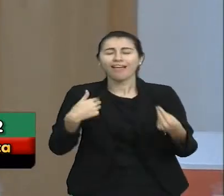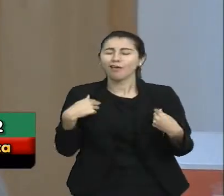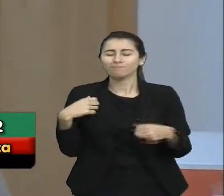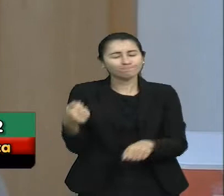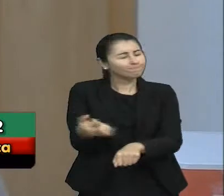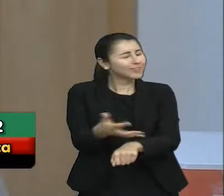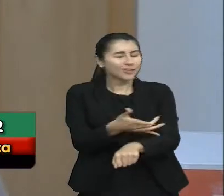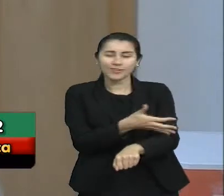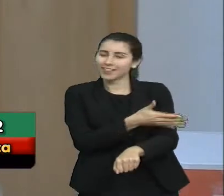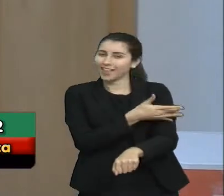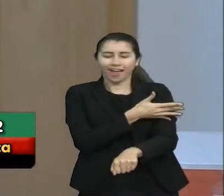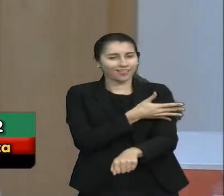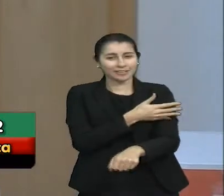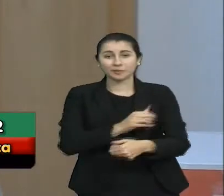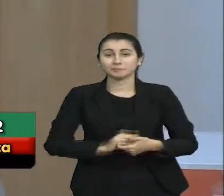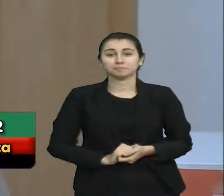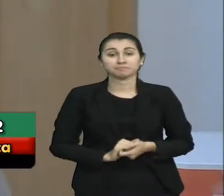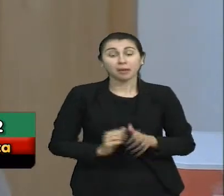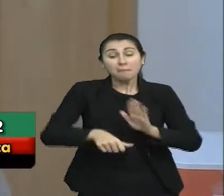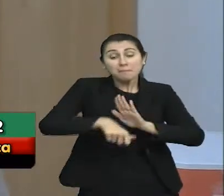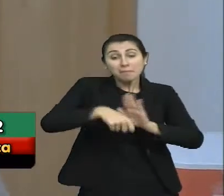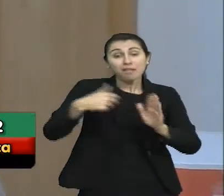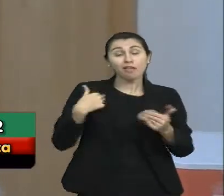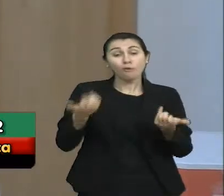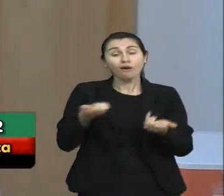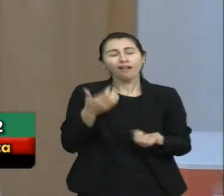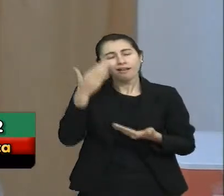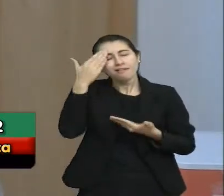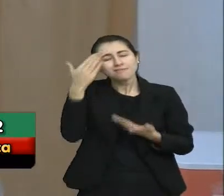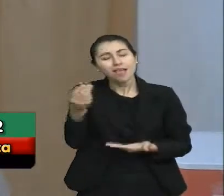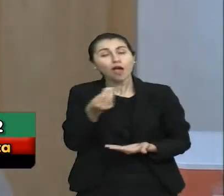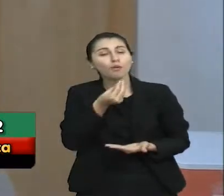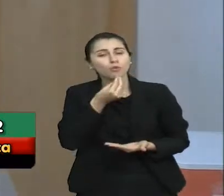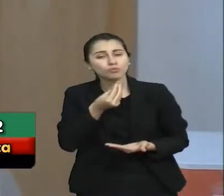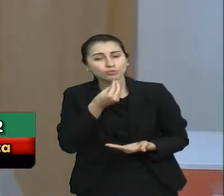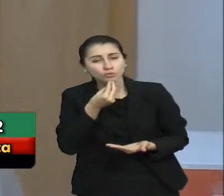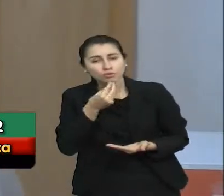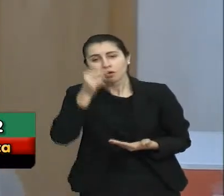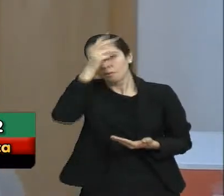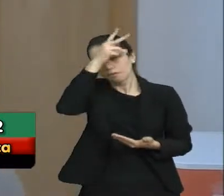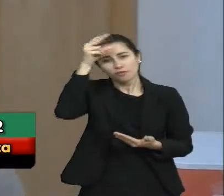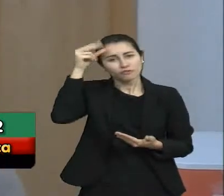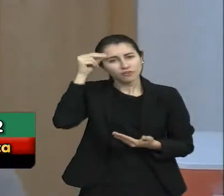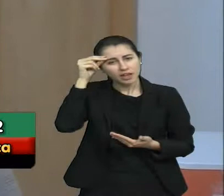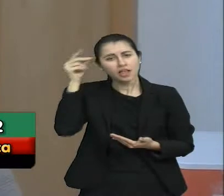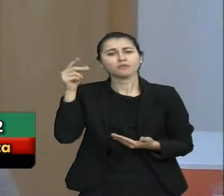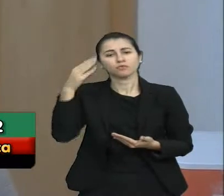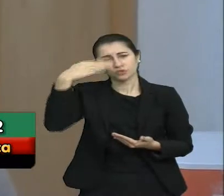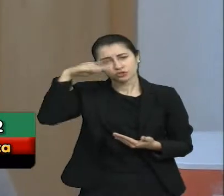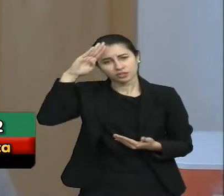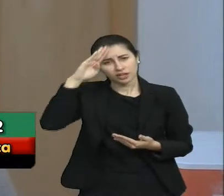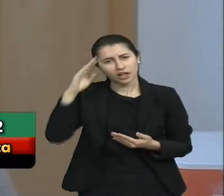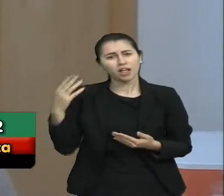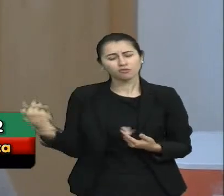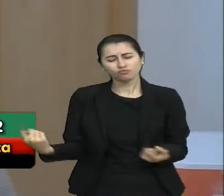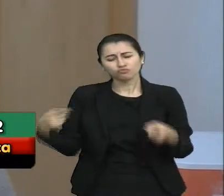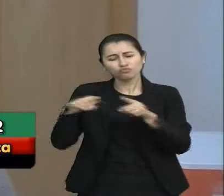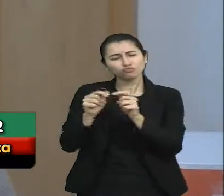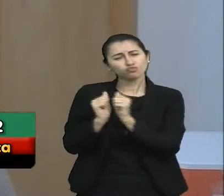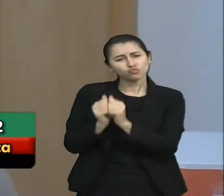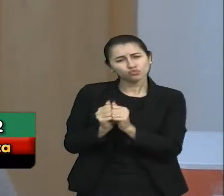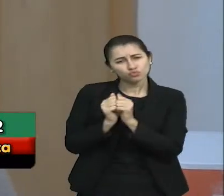gente. Vamos lá. Primeiramente, eu quero agradecer a oportunidade pelo prefeito Rogério Lins estar ao nosso lado nessa luta pelo